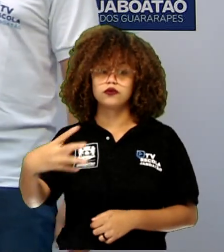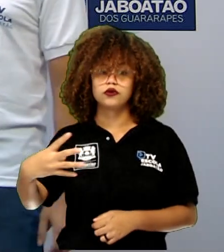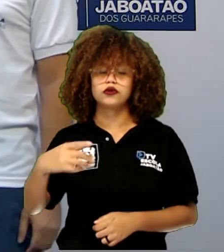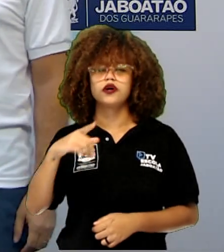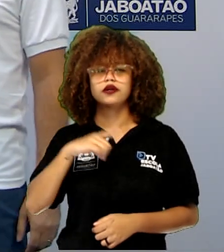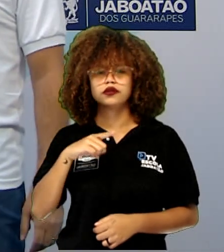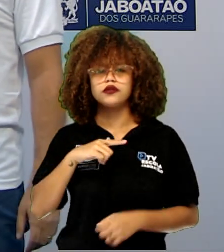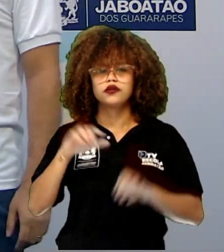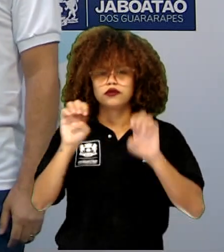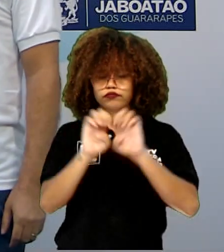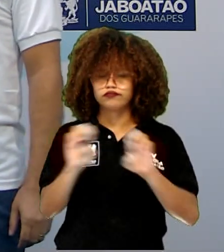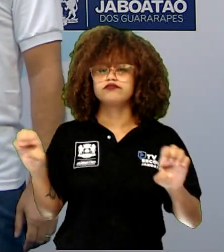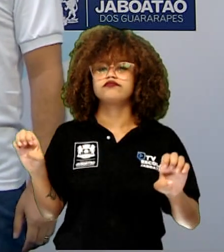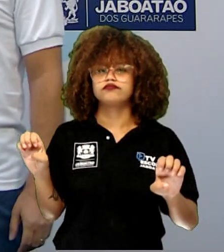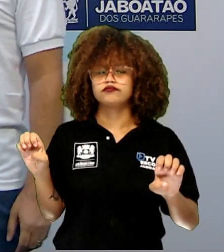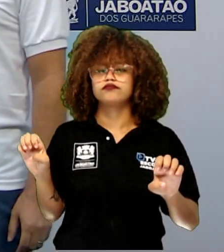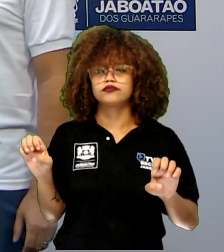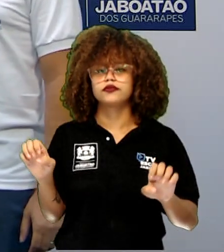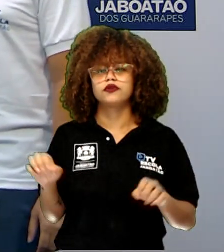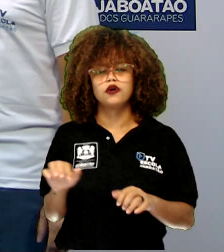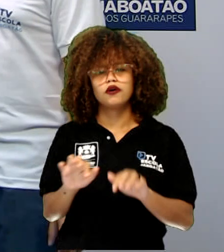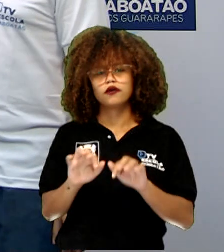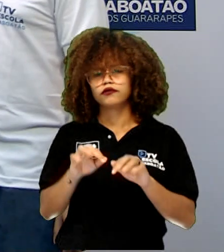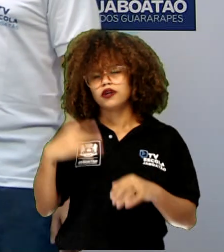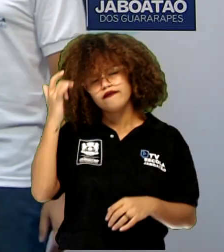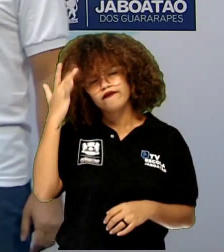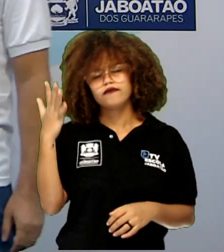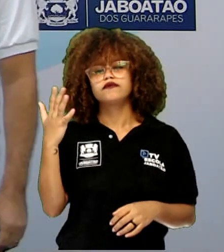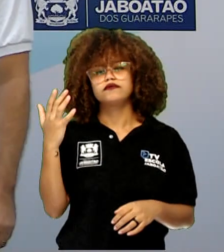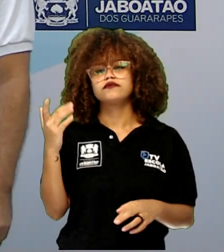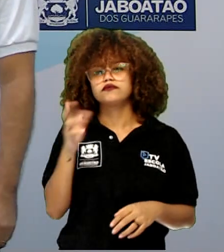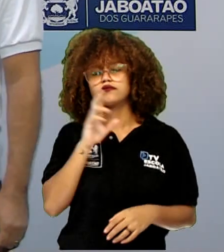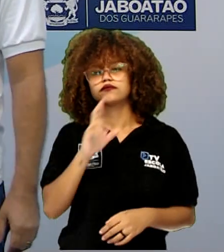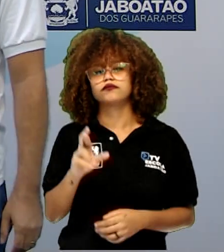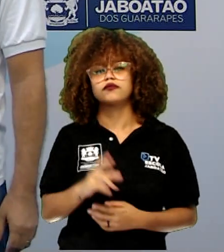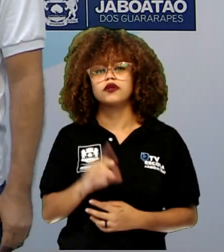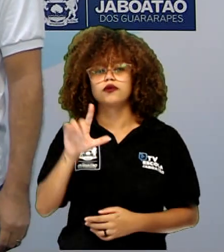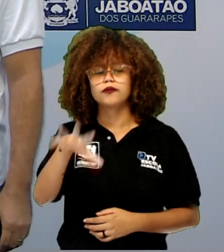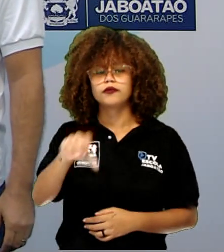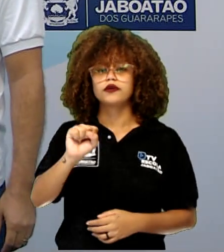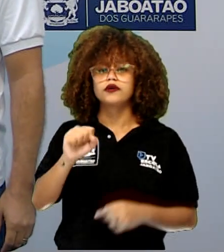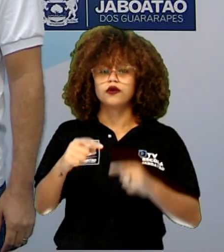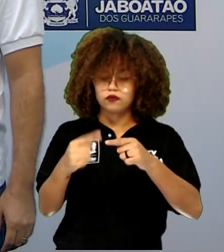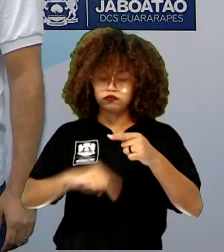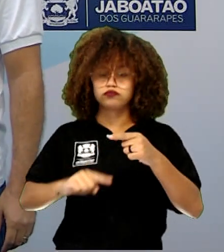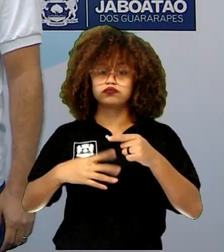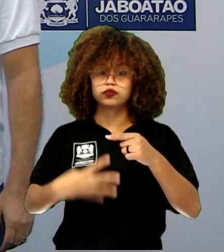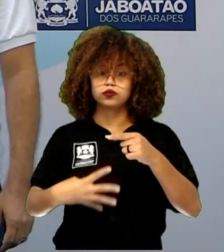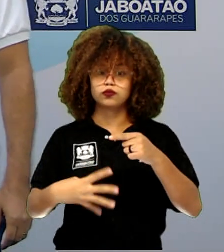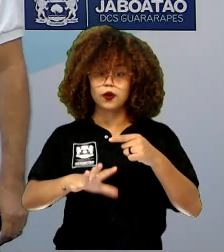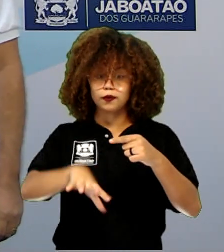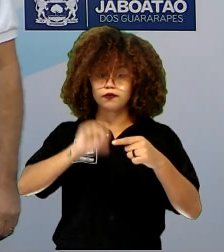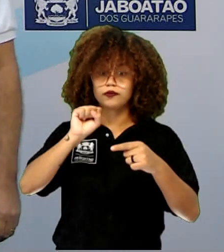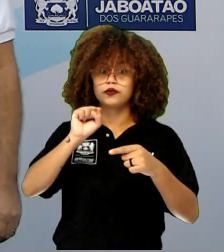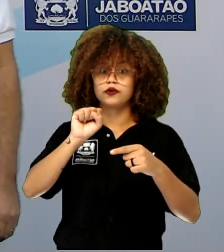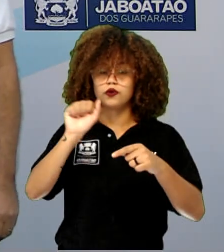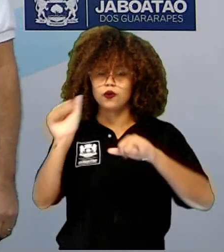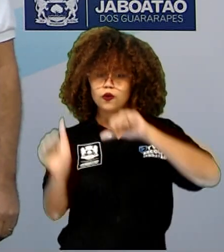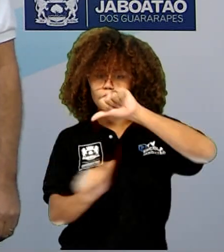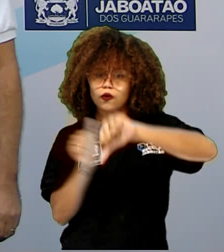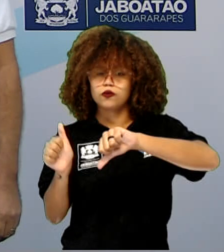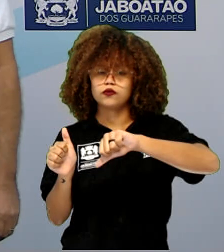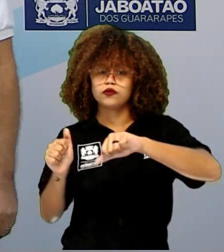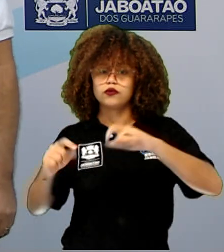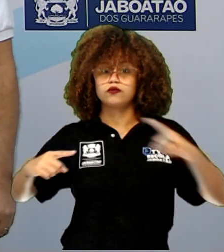encontra essa equação Zinho aqui ó que é fácil resolver é só pegar esse denominador quatro e passar